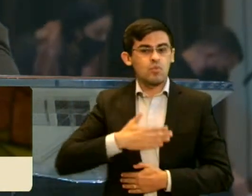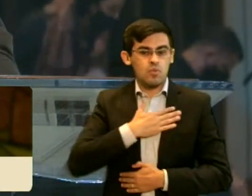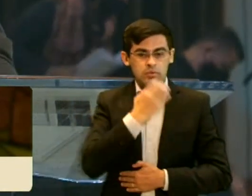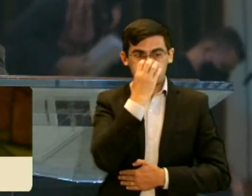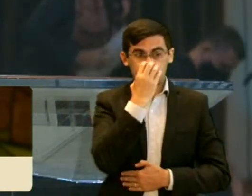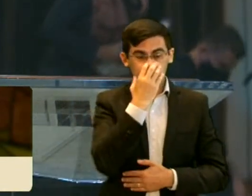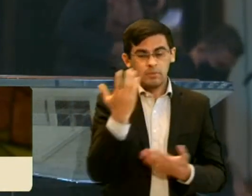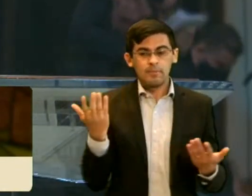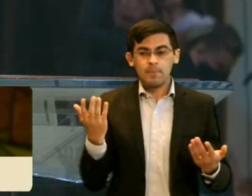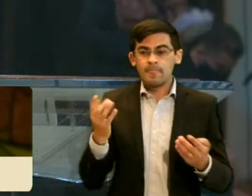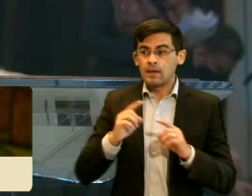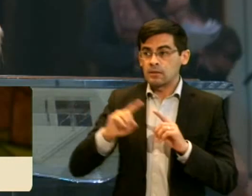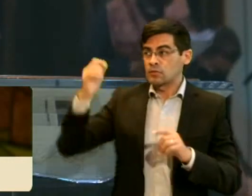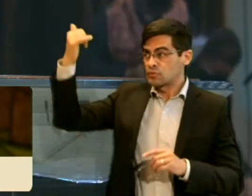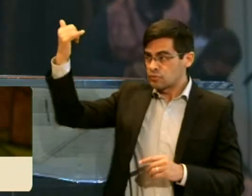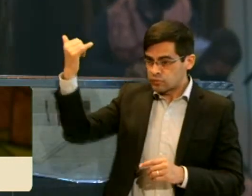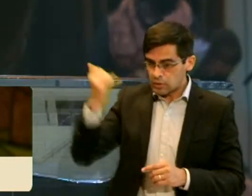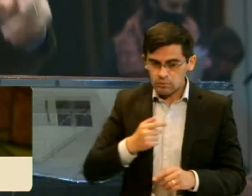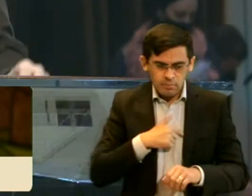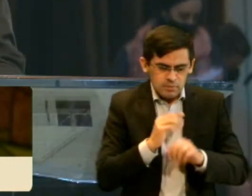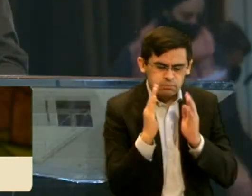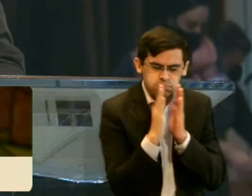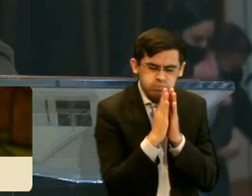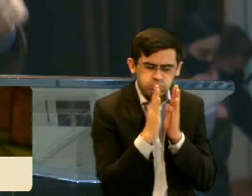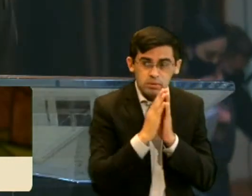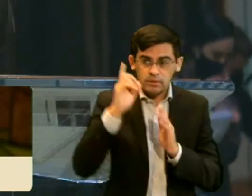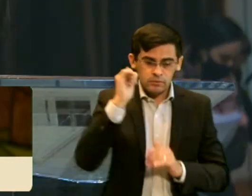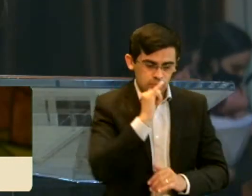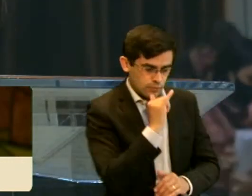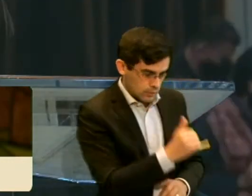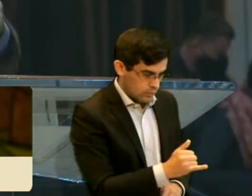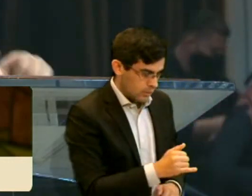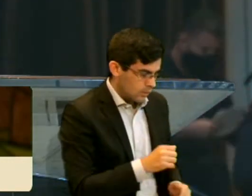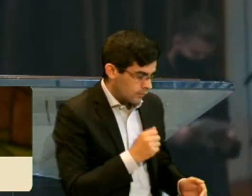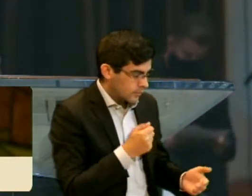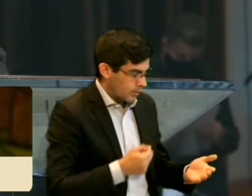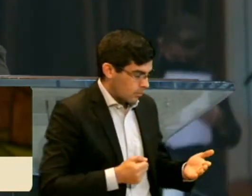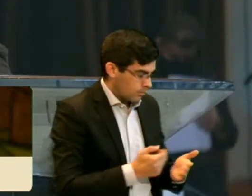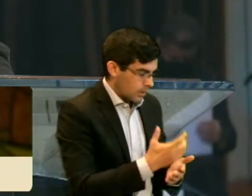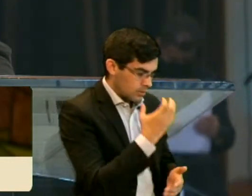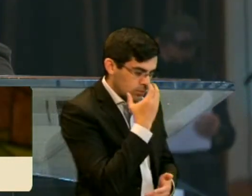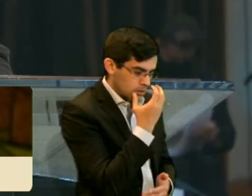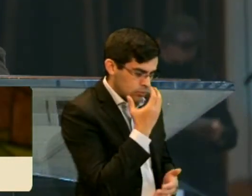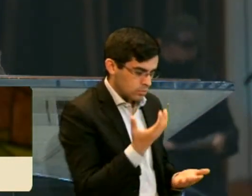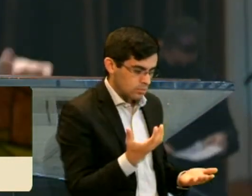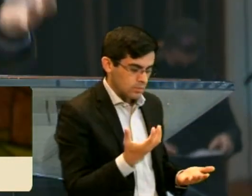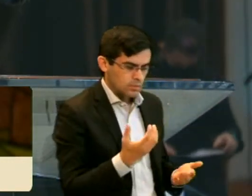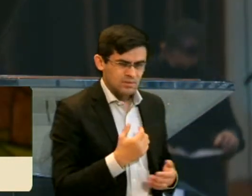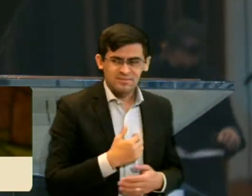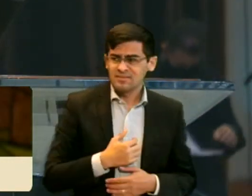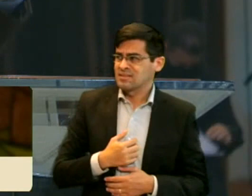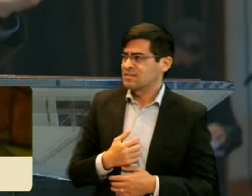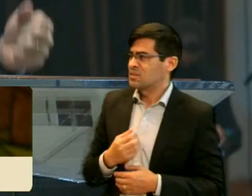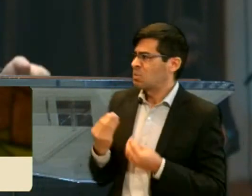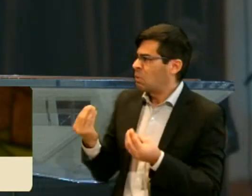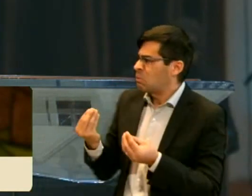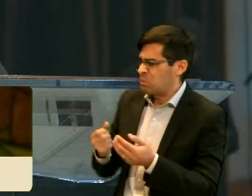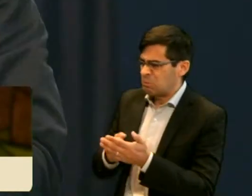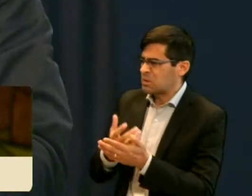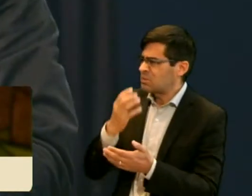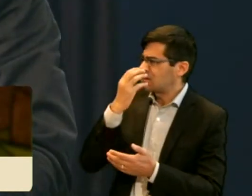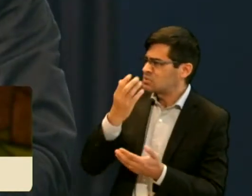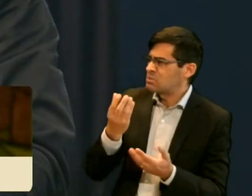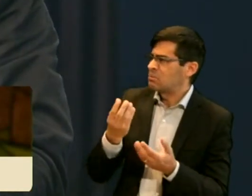Deus falou para ele assim, quando ele estava orando, você vai comprar um cachorro. Ele falou, mas Deus, comprar um